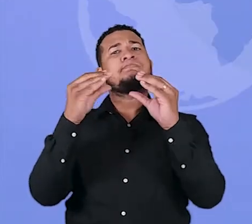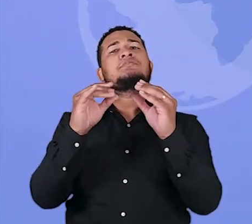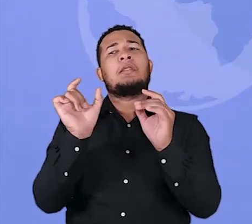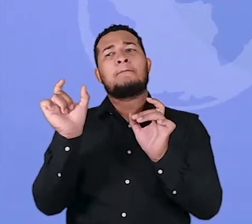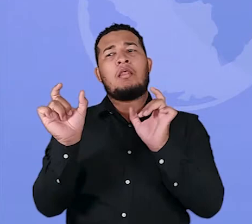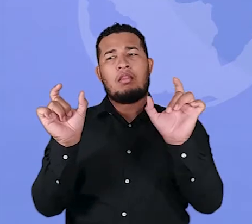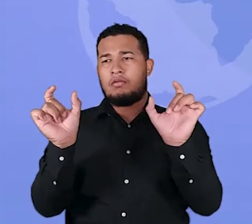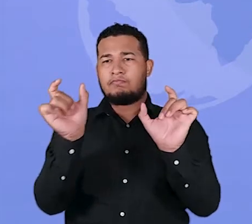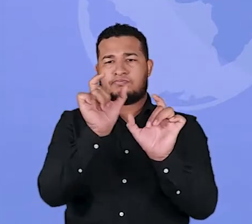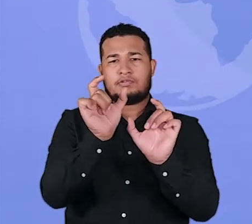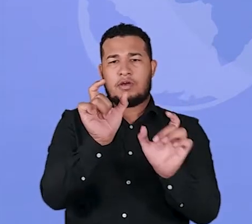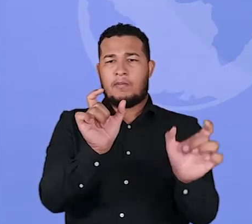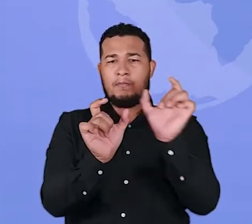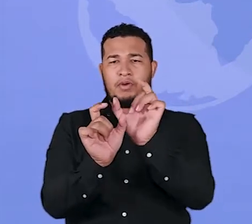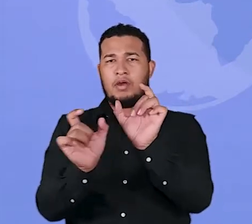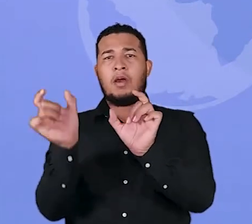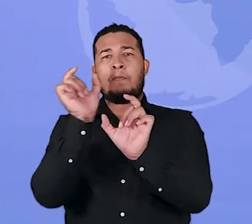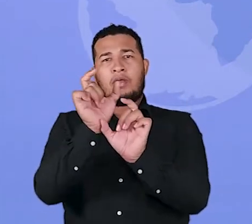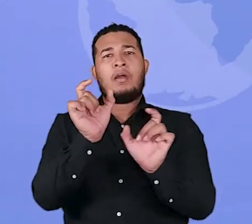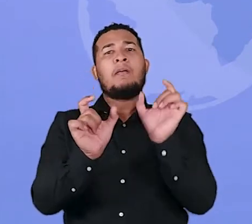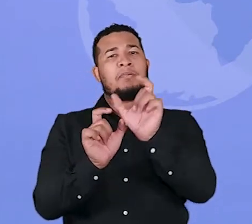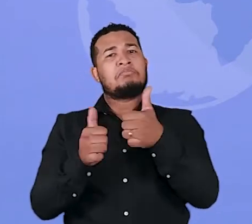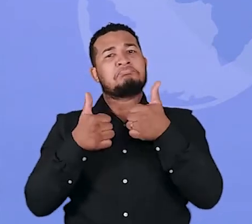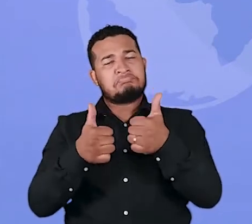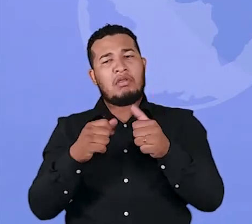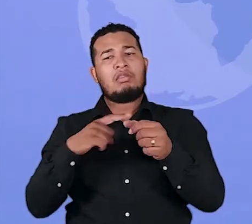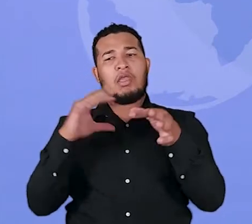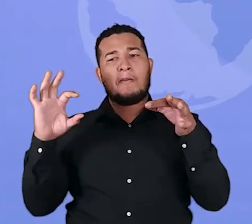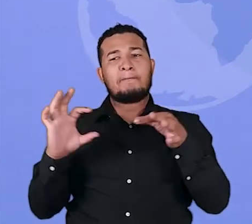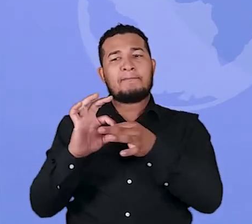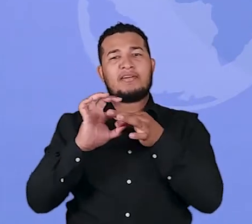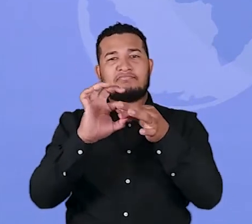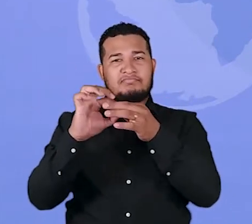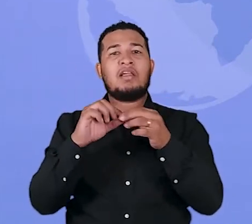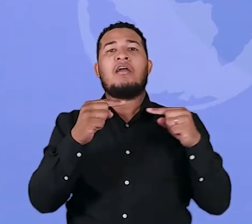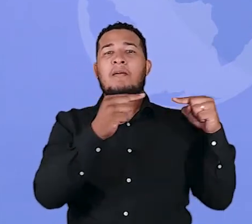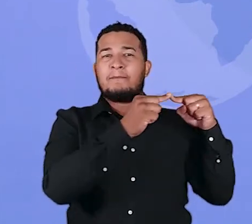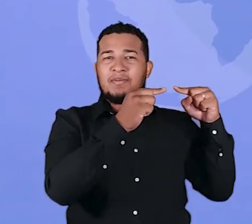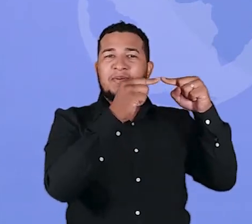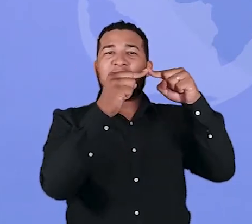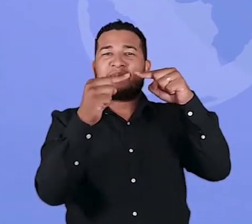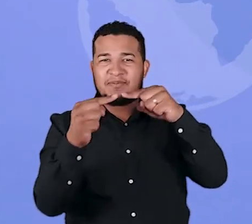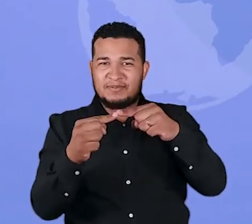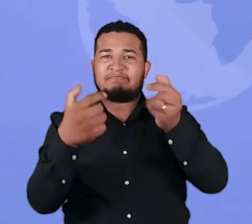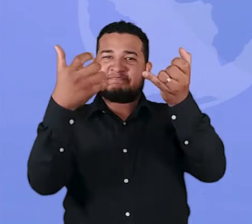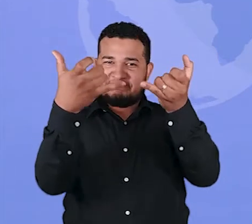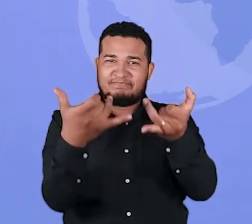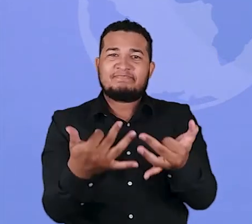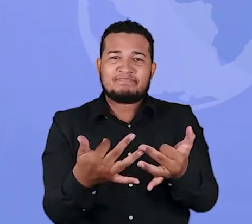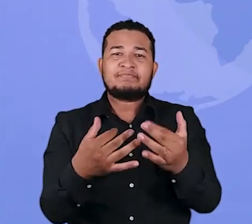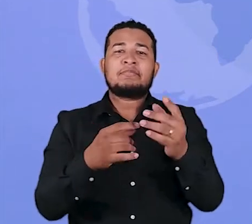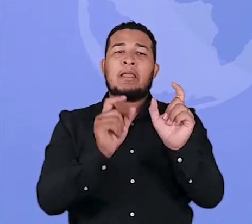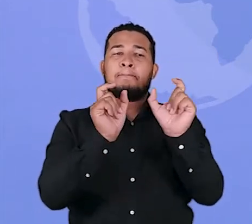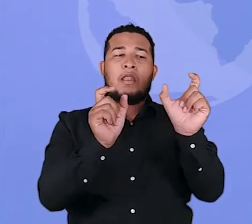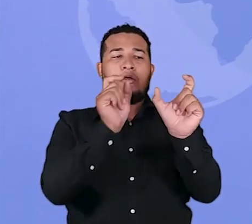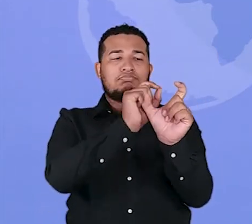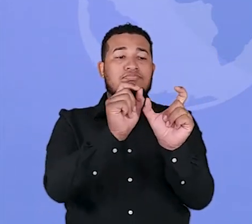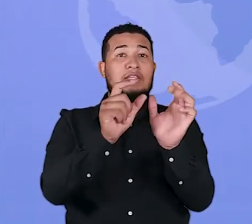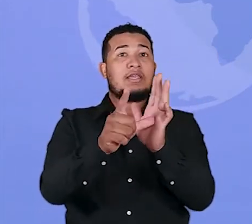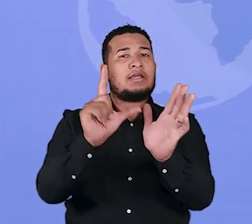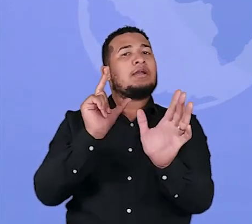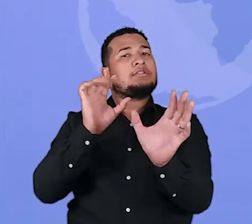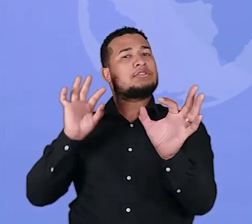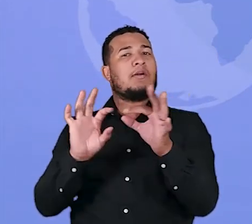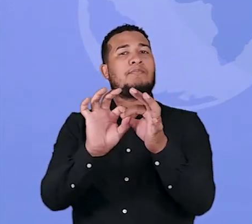Você utiliza uma palavra, utiliza 2 pontos, faz referência, aí, escreve o termo na qual a